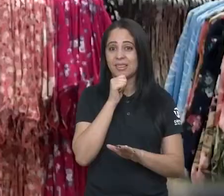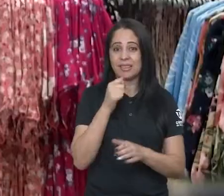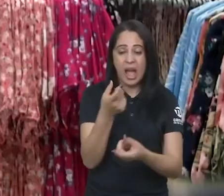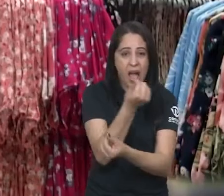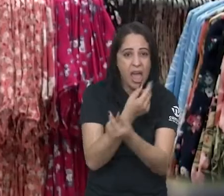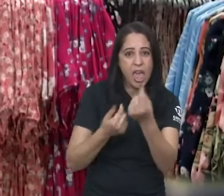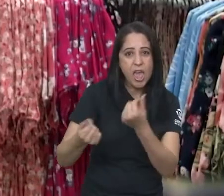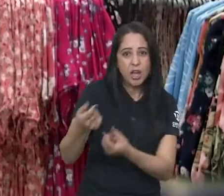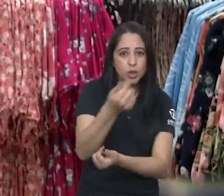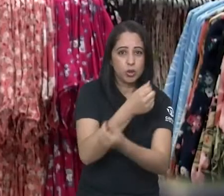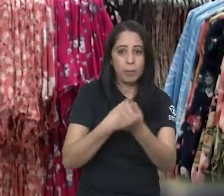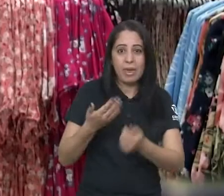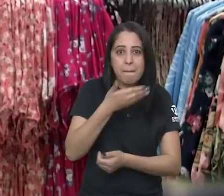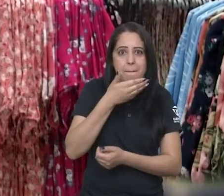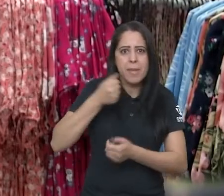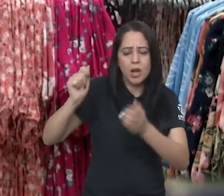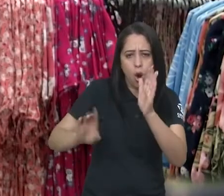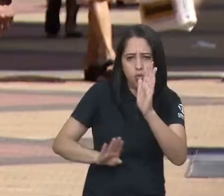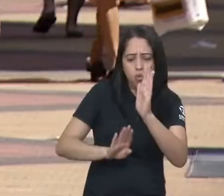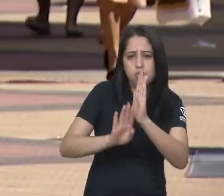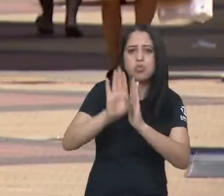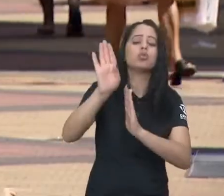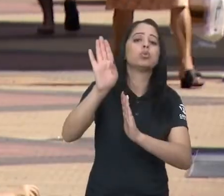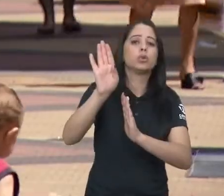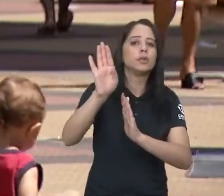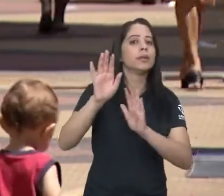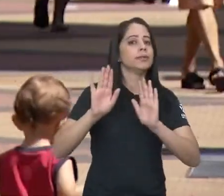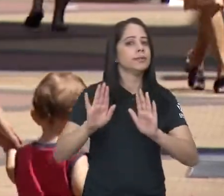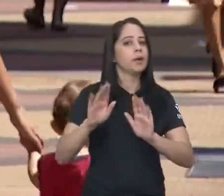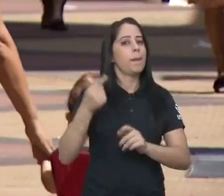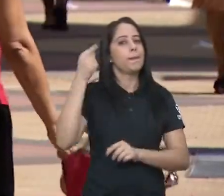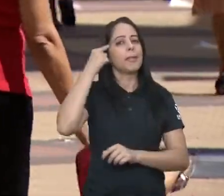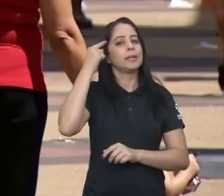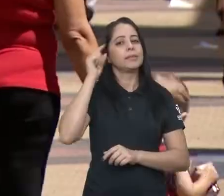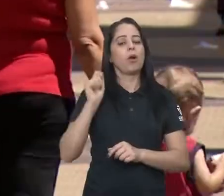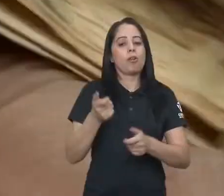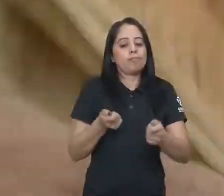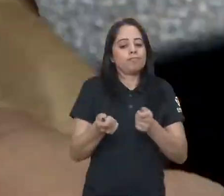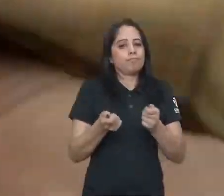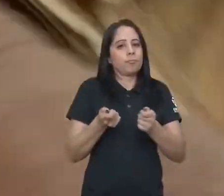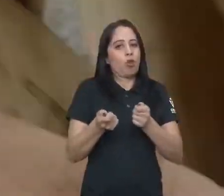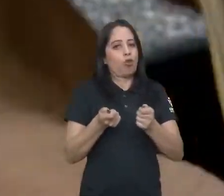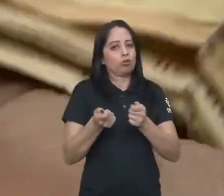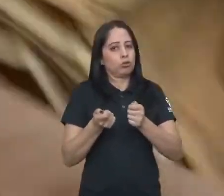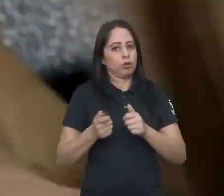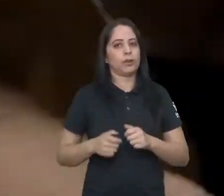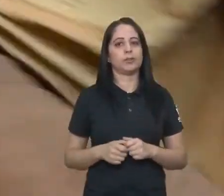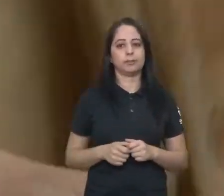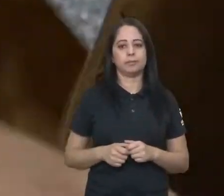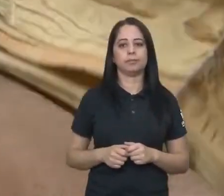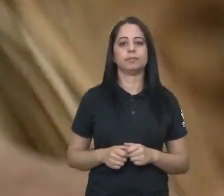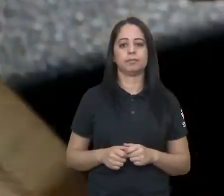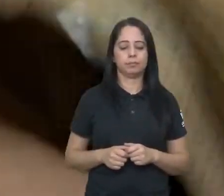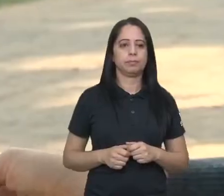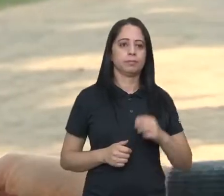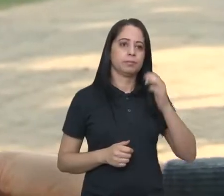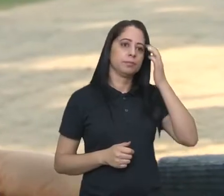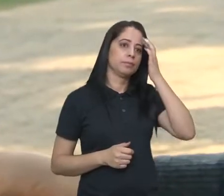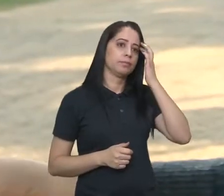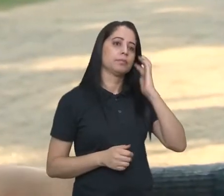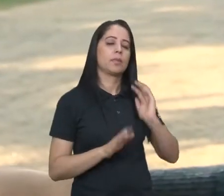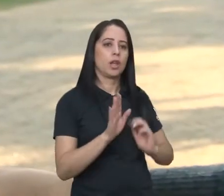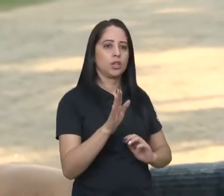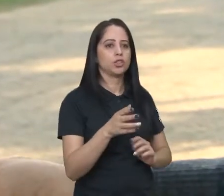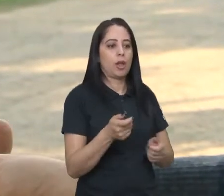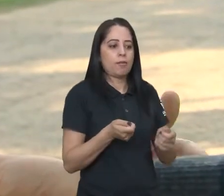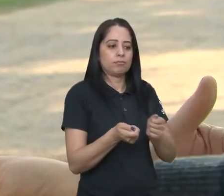economia não vem e os preços ainda continuam altos, o jeito é tentar se programar para equilibrar as contas. A gente